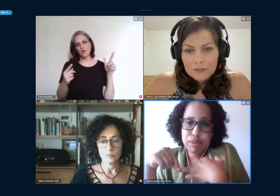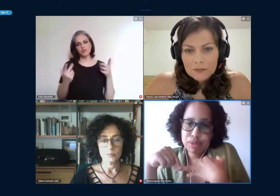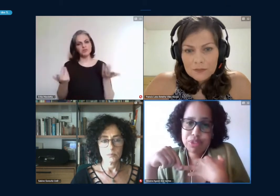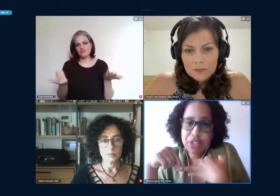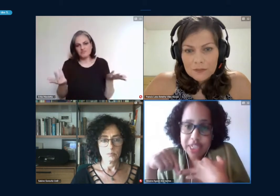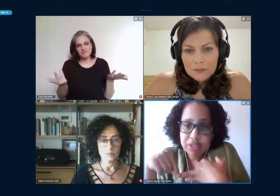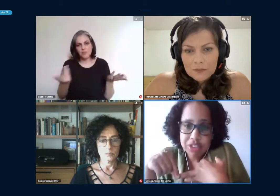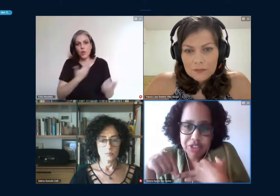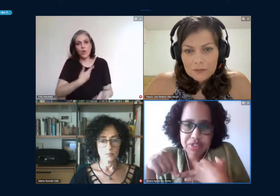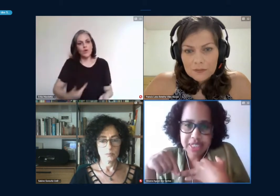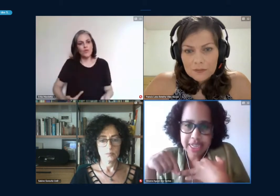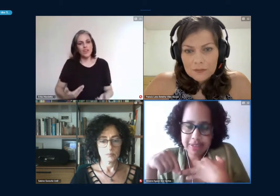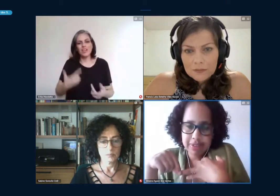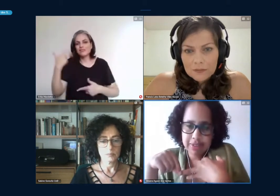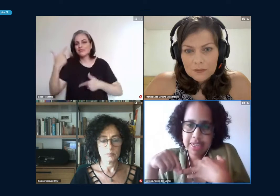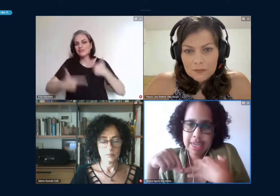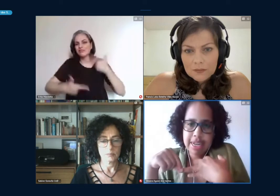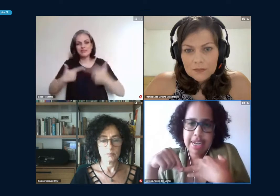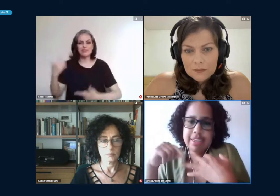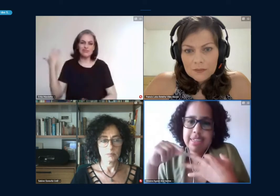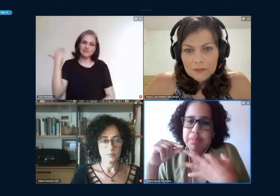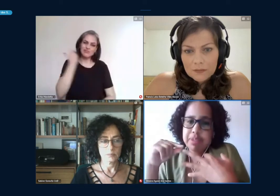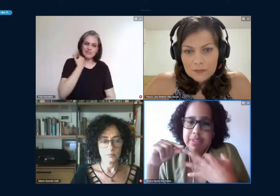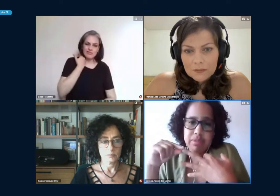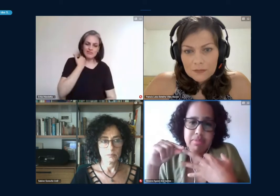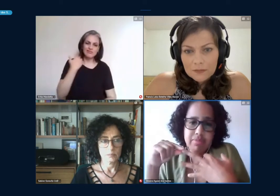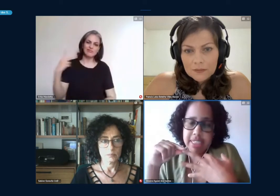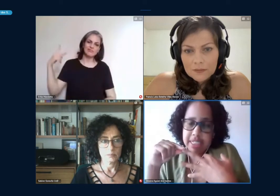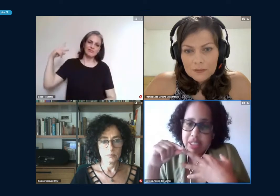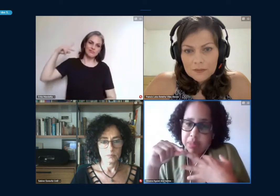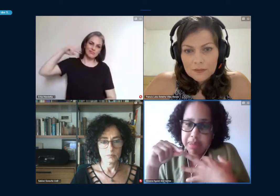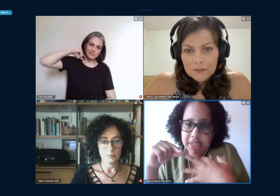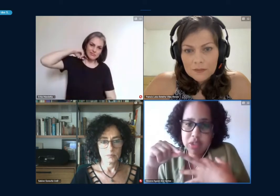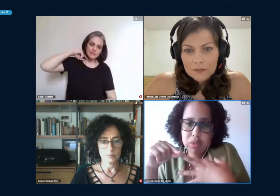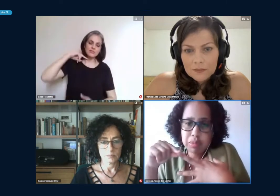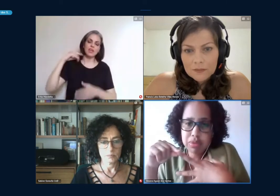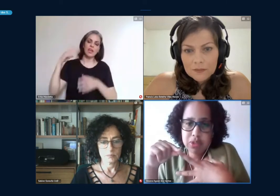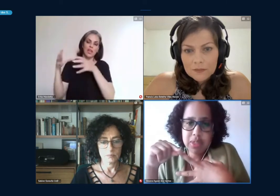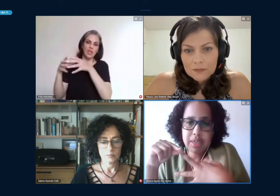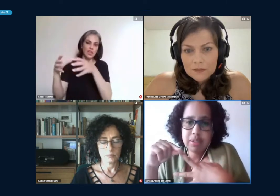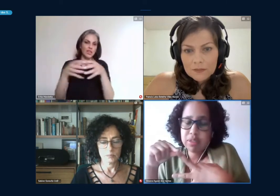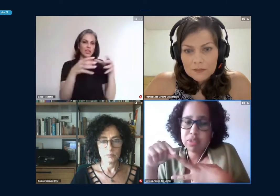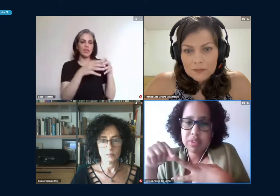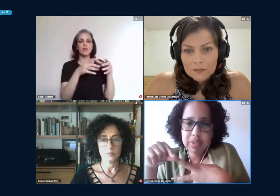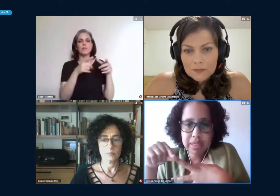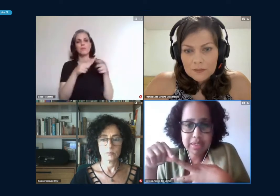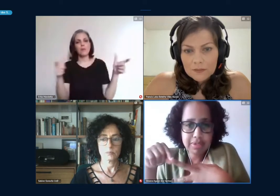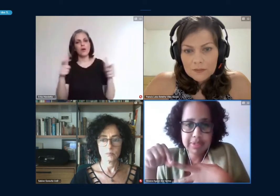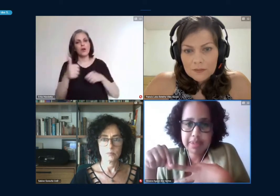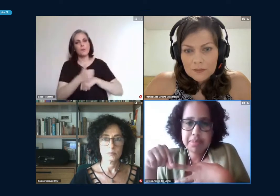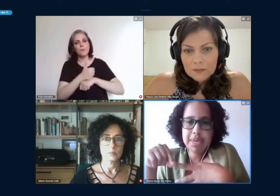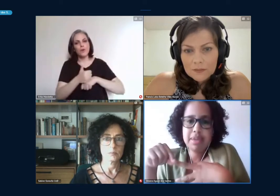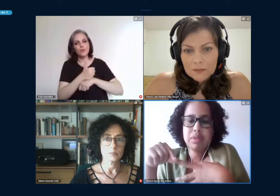muito cheio de atividades, as equipes estão, grande parte dos profissionais estão solicitando afastamento,